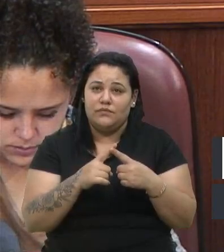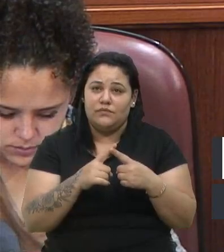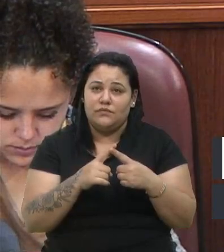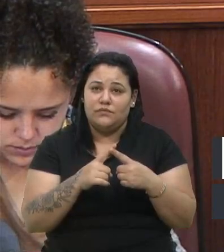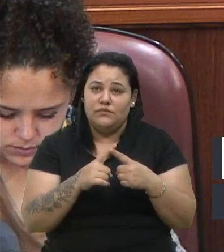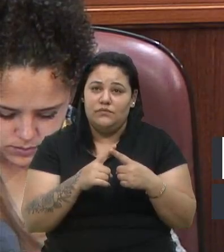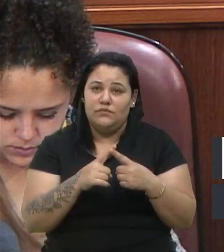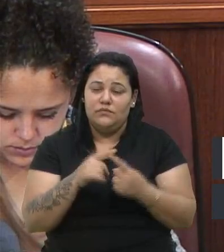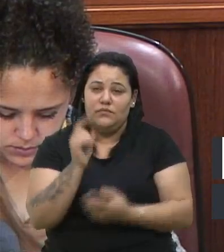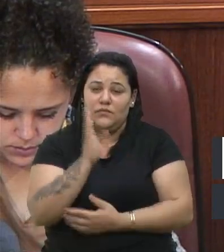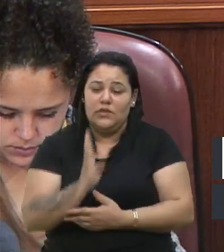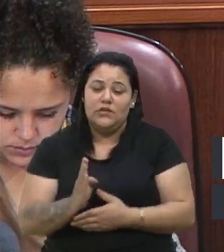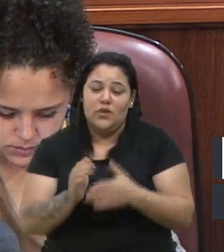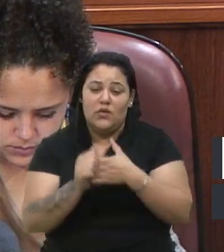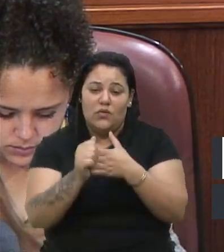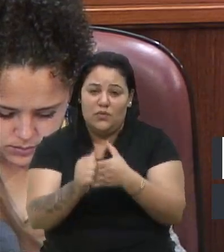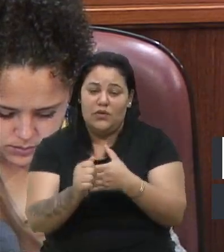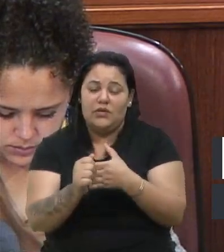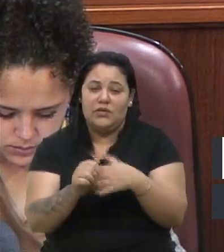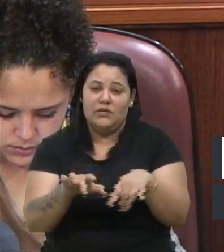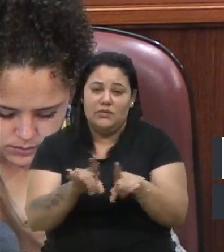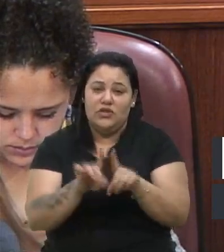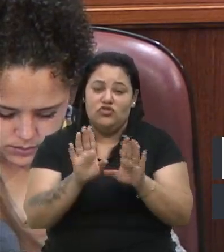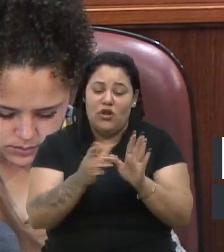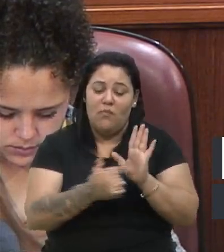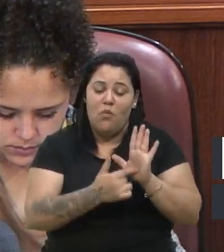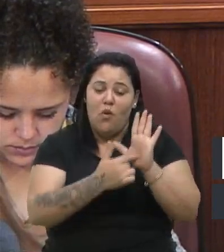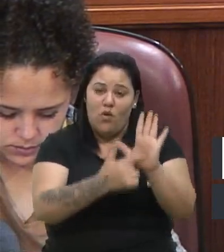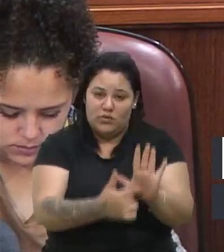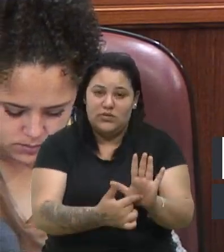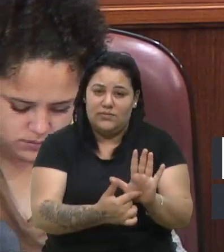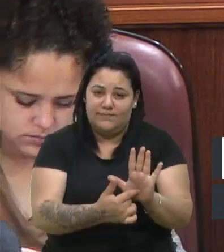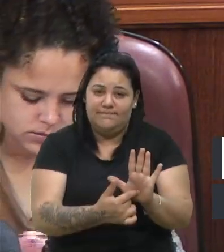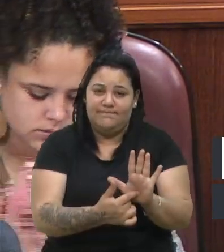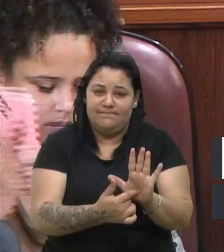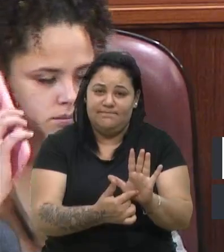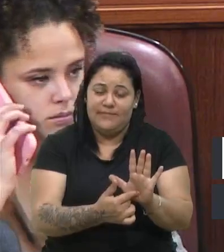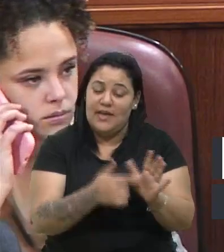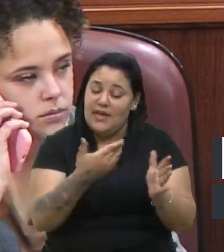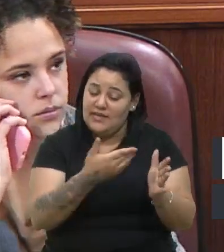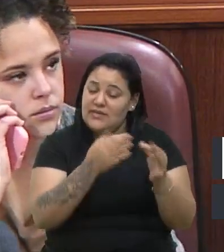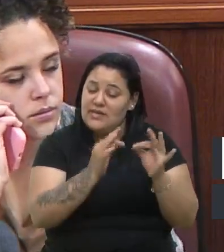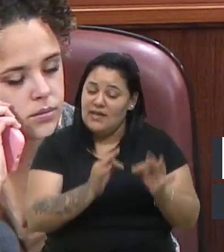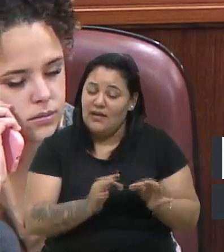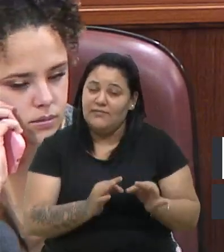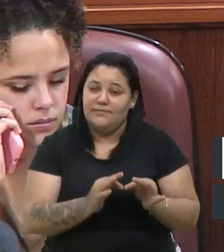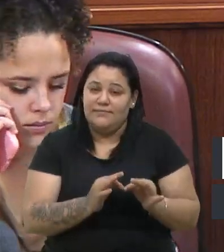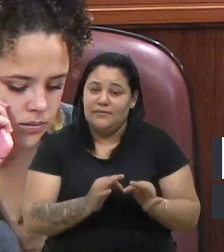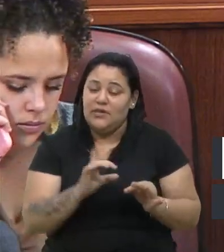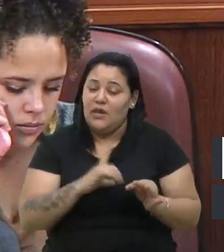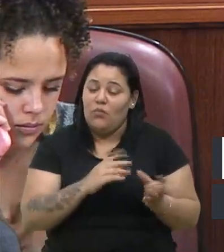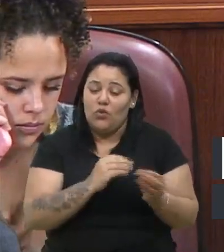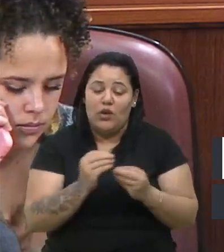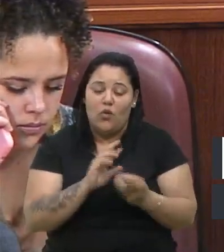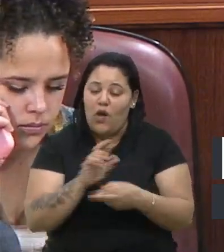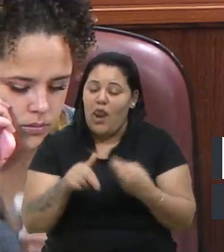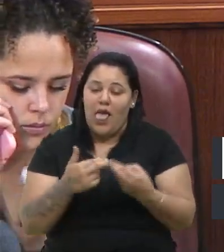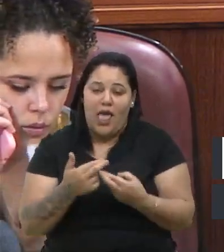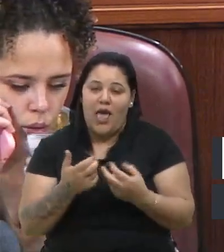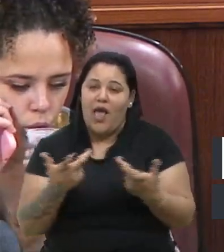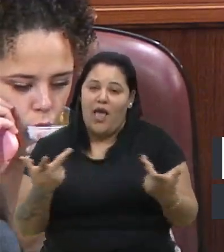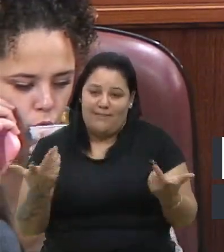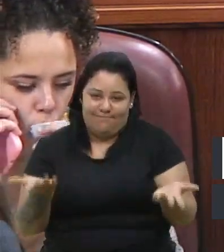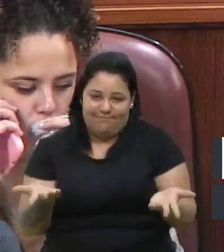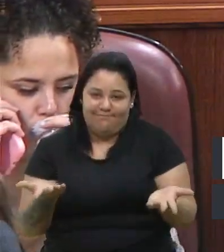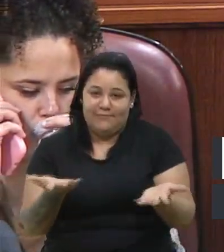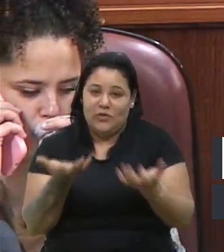é signatário, ele já aponta para essas questões. Então, aqui, eu quero destacar